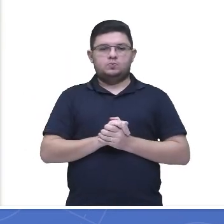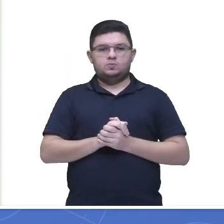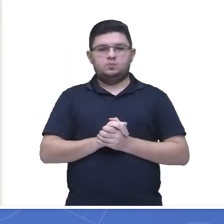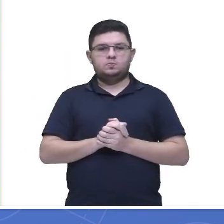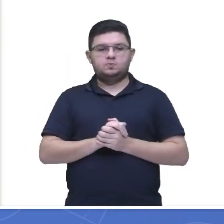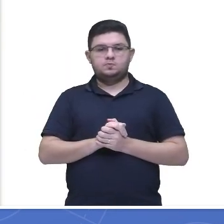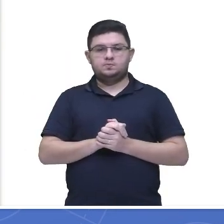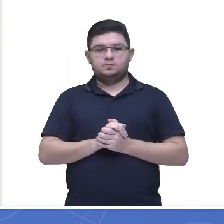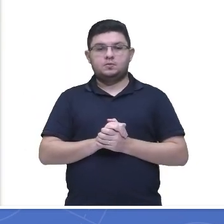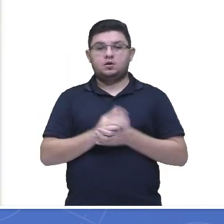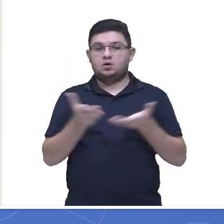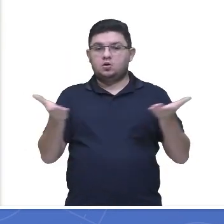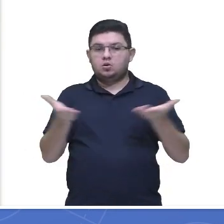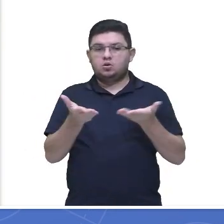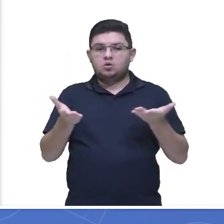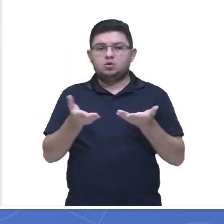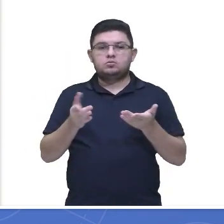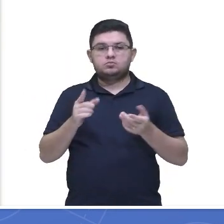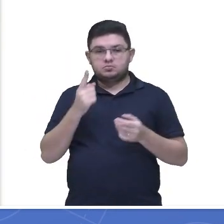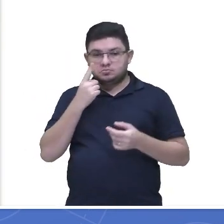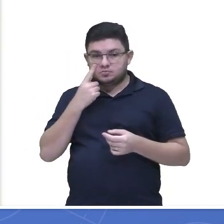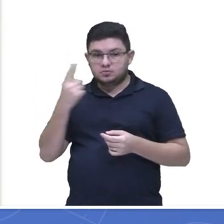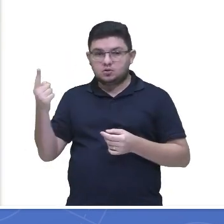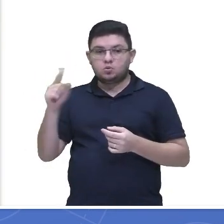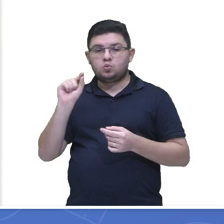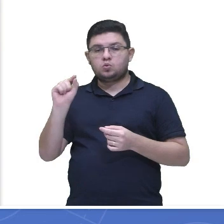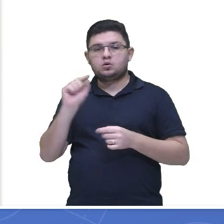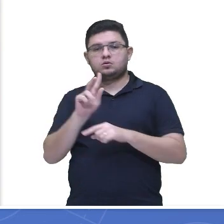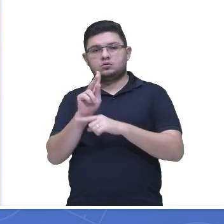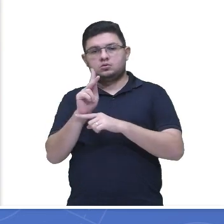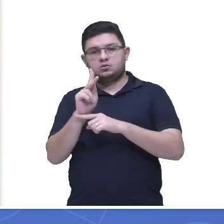Agora vamos conhecer os hidrocarbonetos